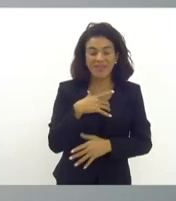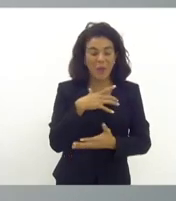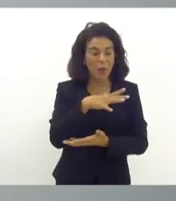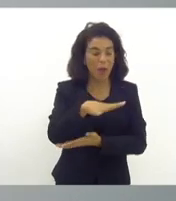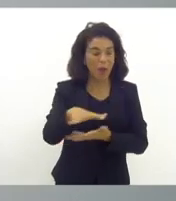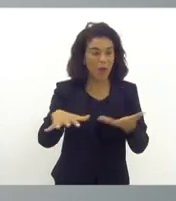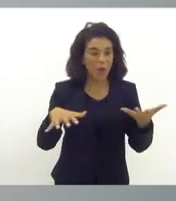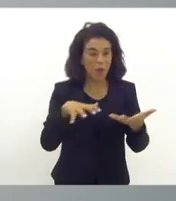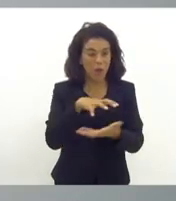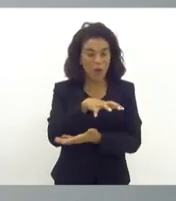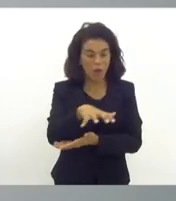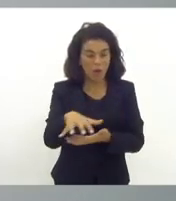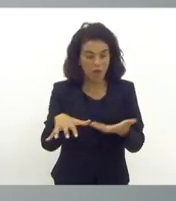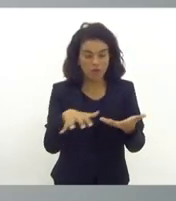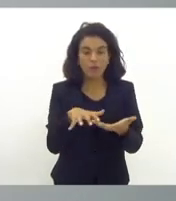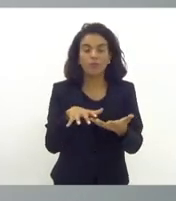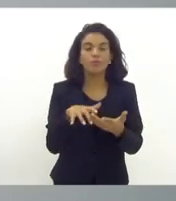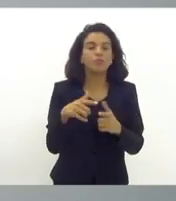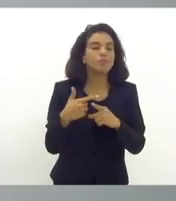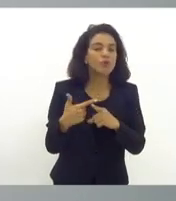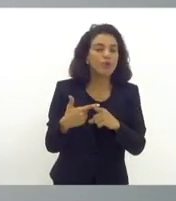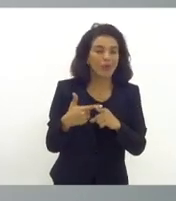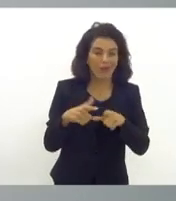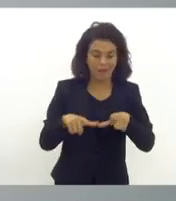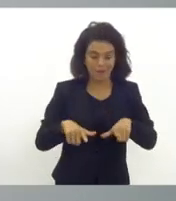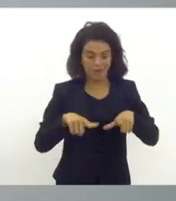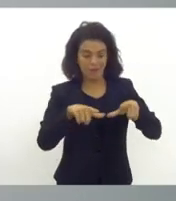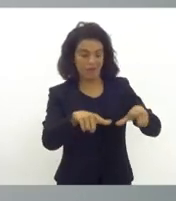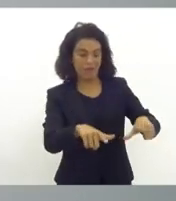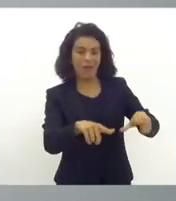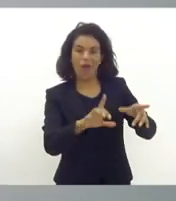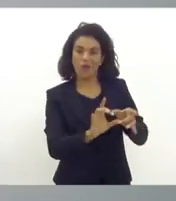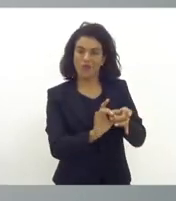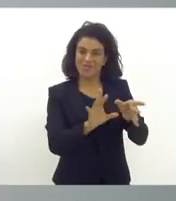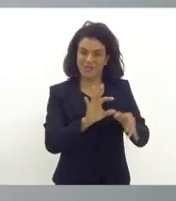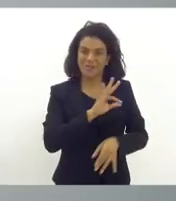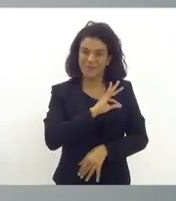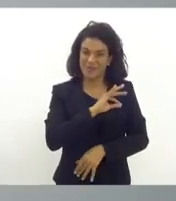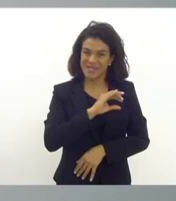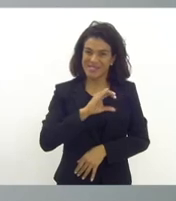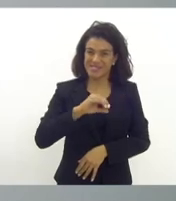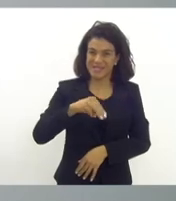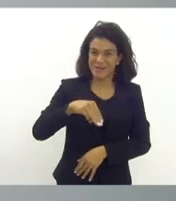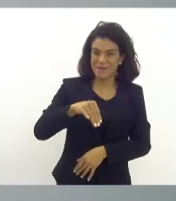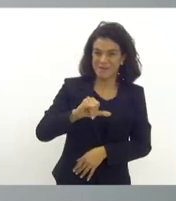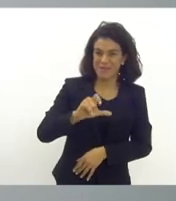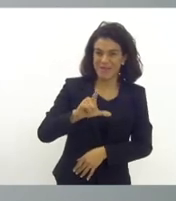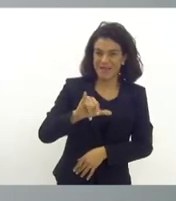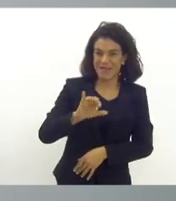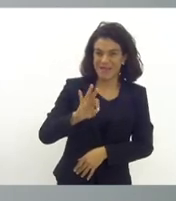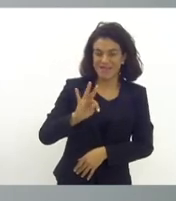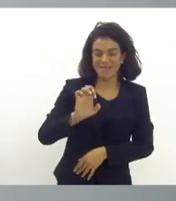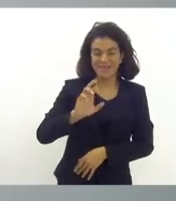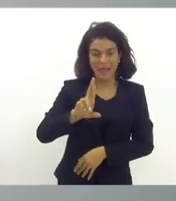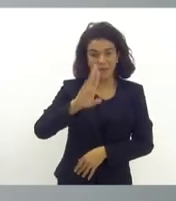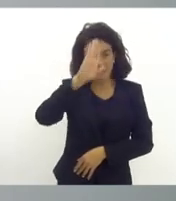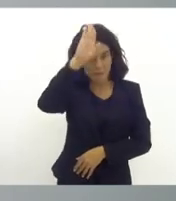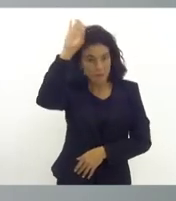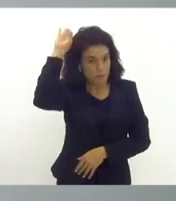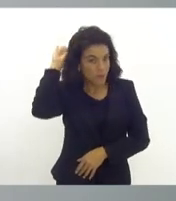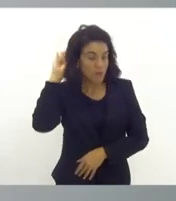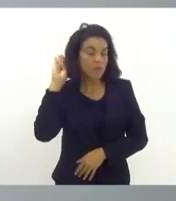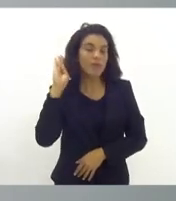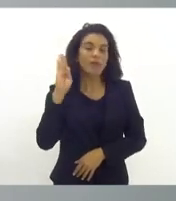quando há essas petições é que essas autorizações da Polícia Militar do Corpo de Bombeiros elas são autônomas e